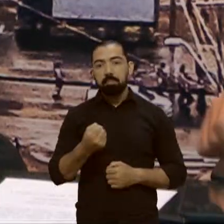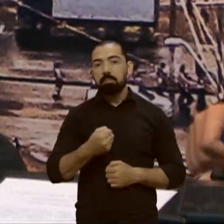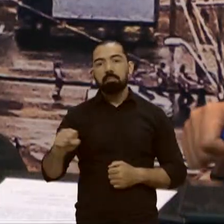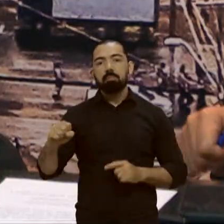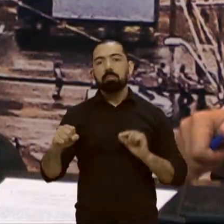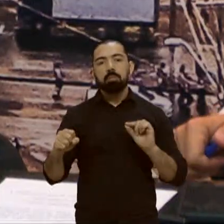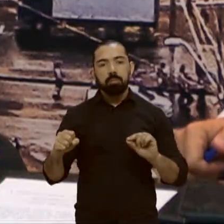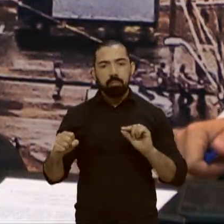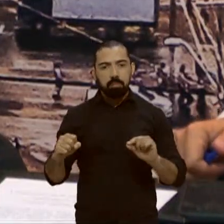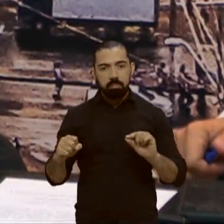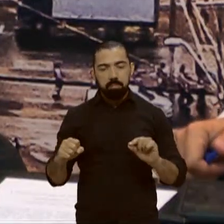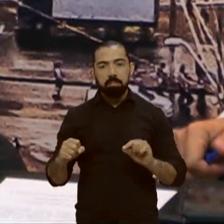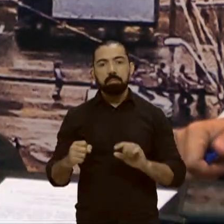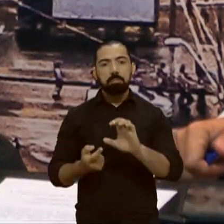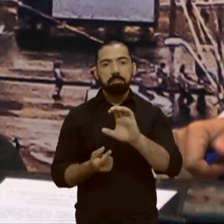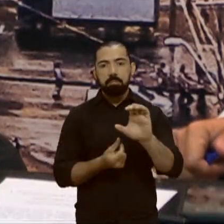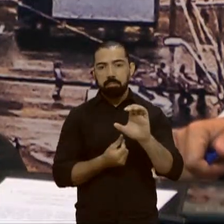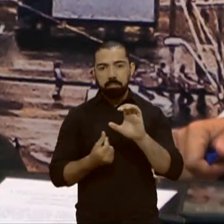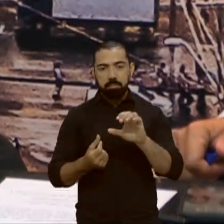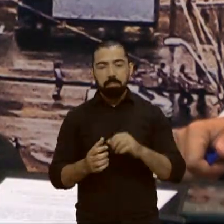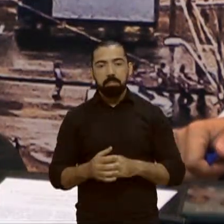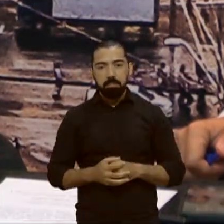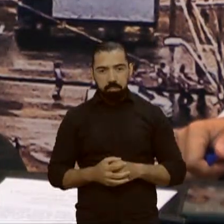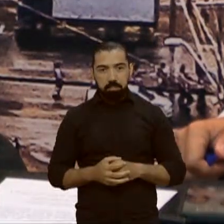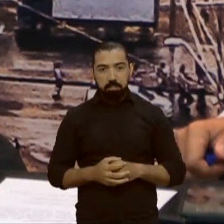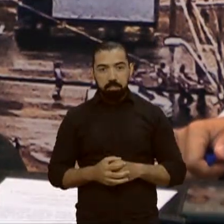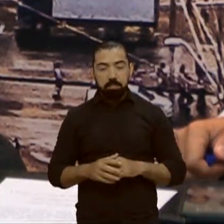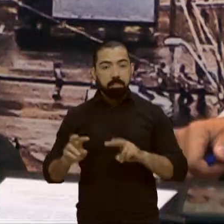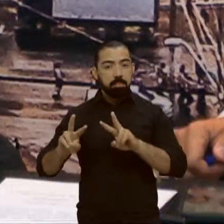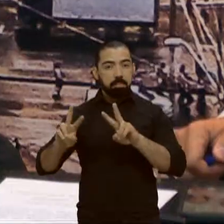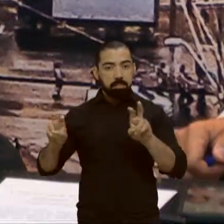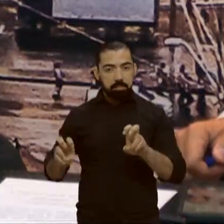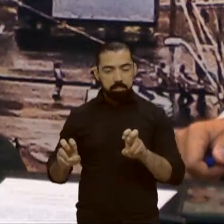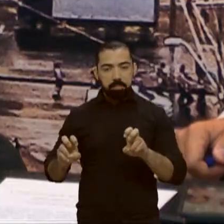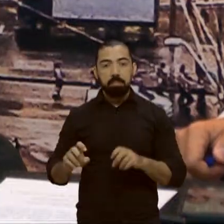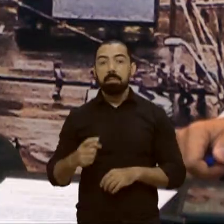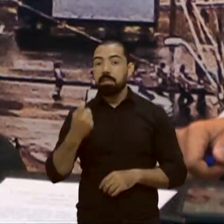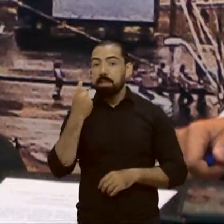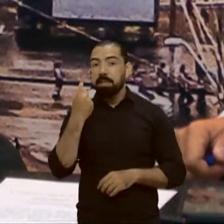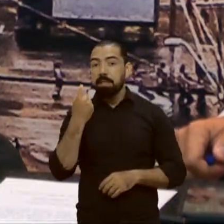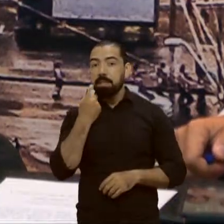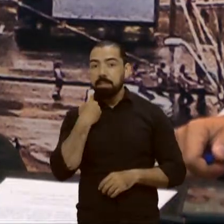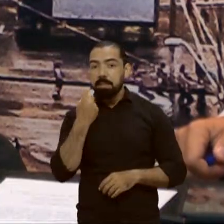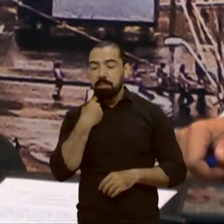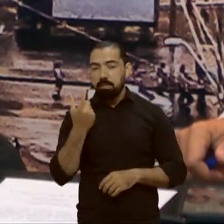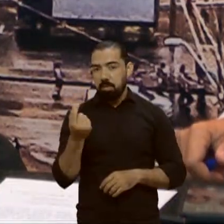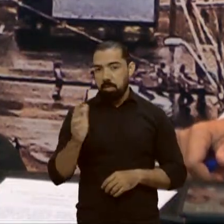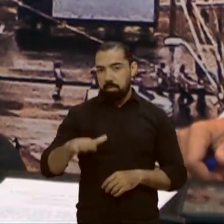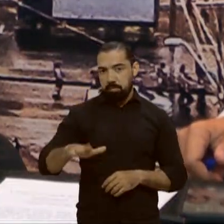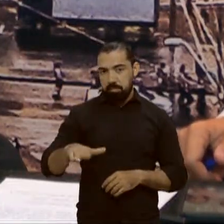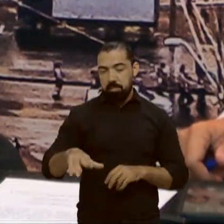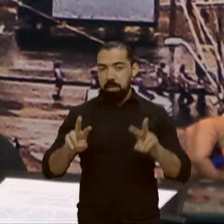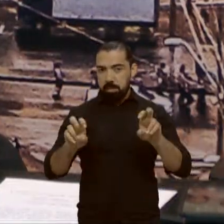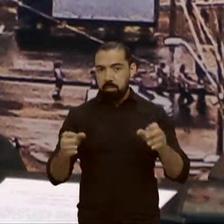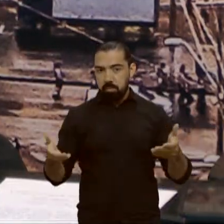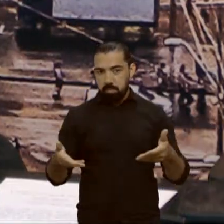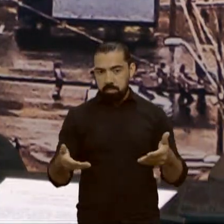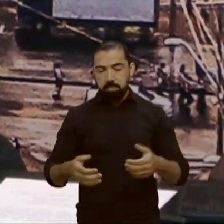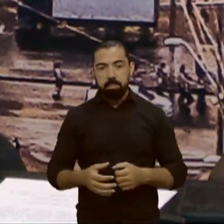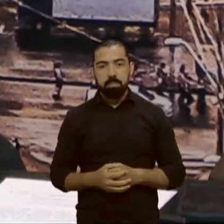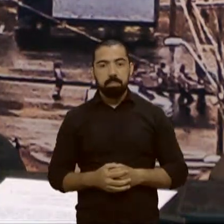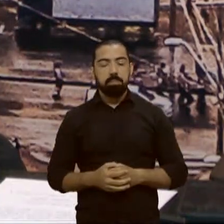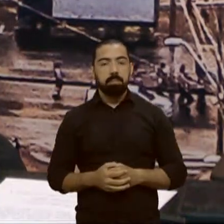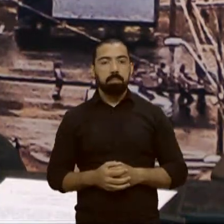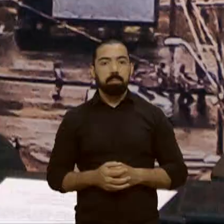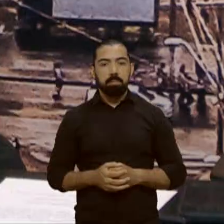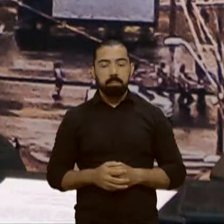do consumidor. Sobre Black Friday, o tema de hoje,